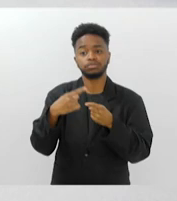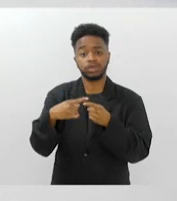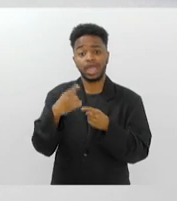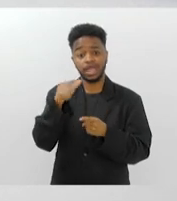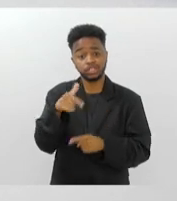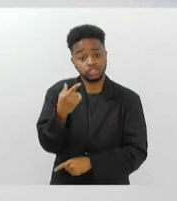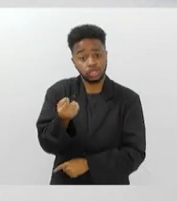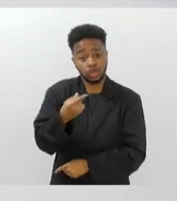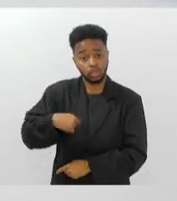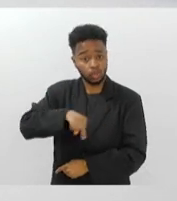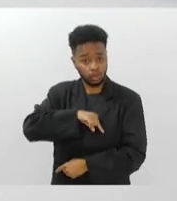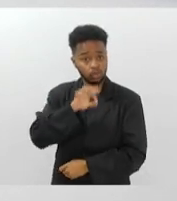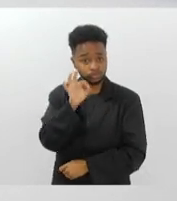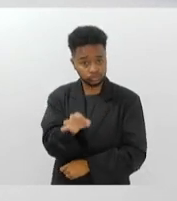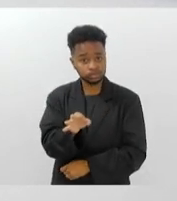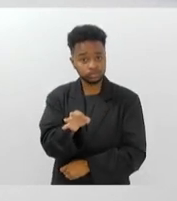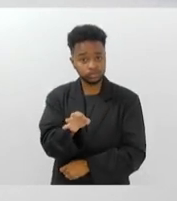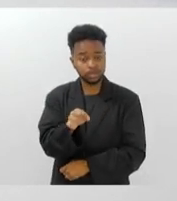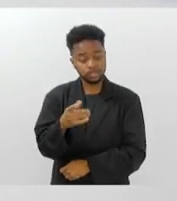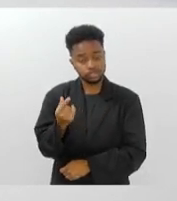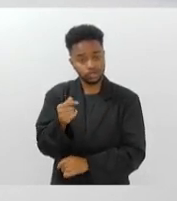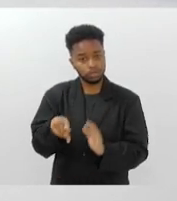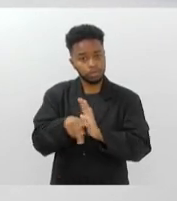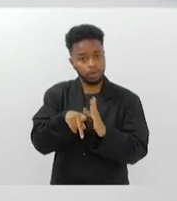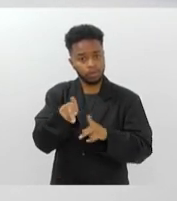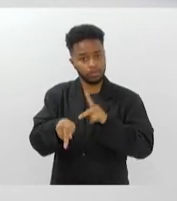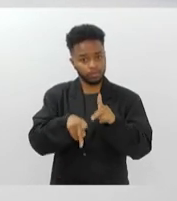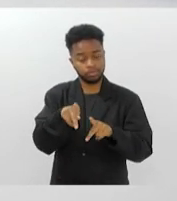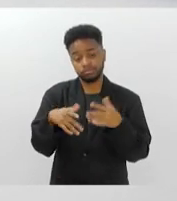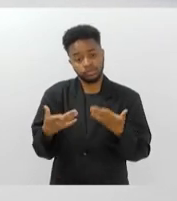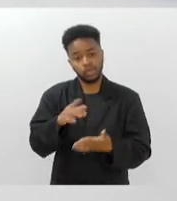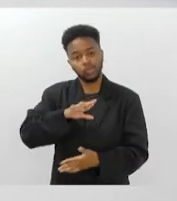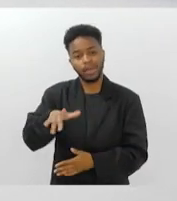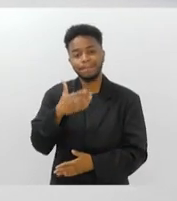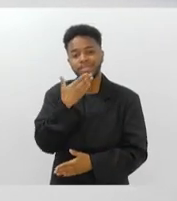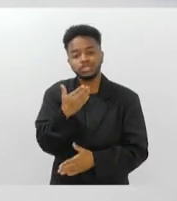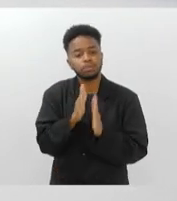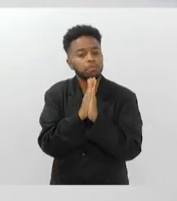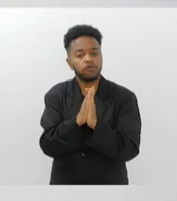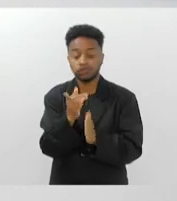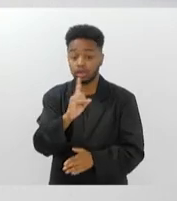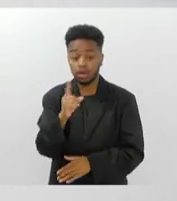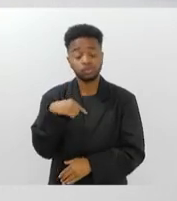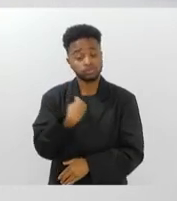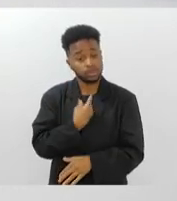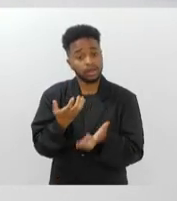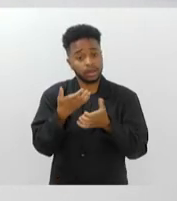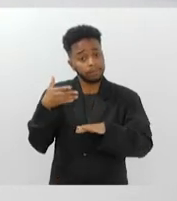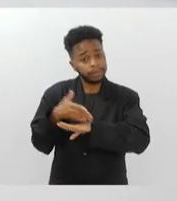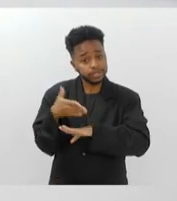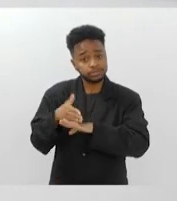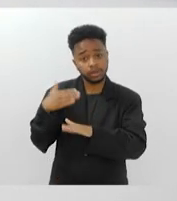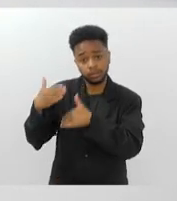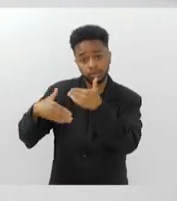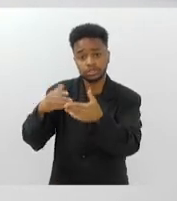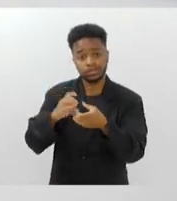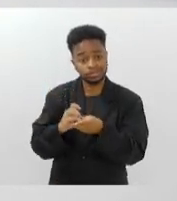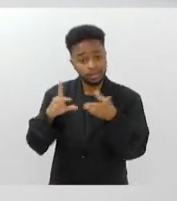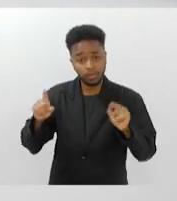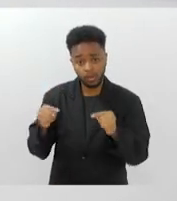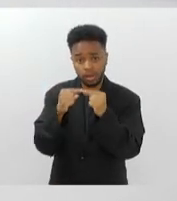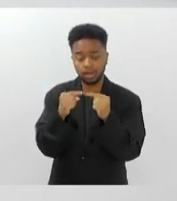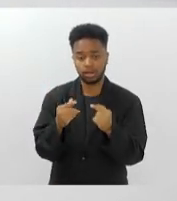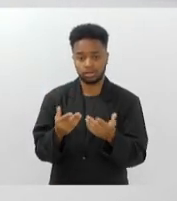nosso né é recurso do cidadão né nó não estamos pedindo favores nós queremos participar democraticamente do processo